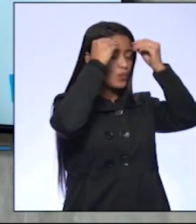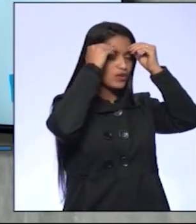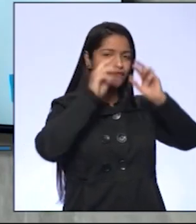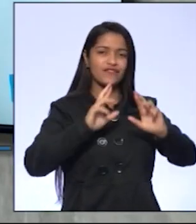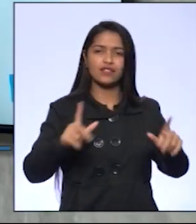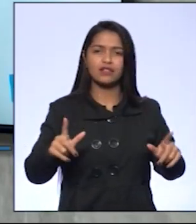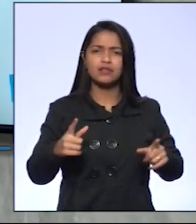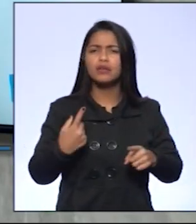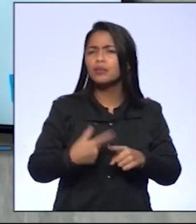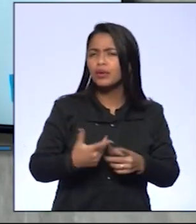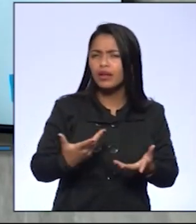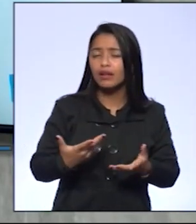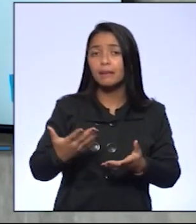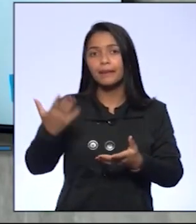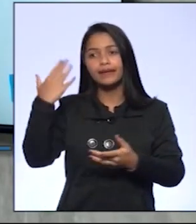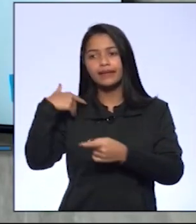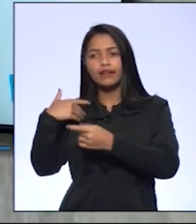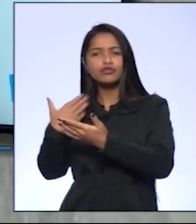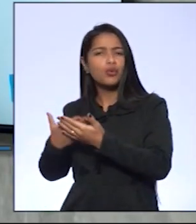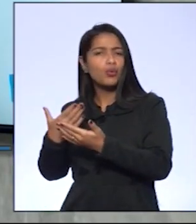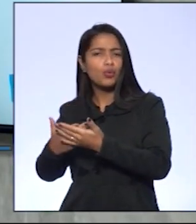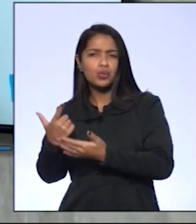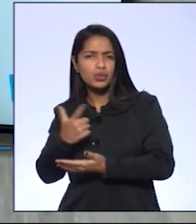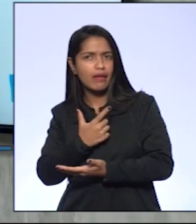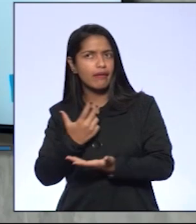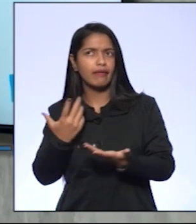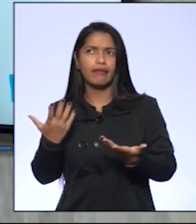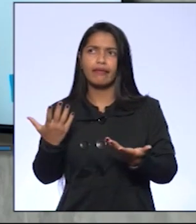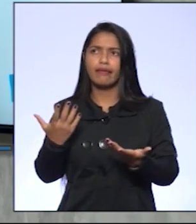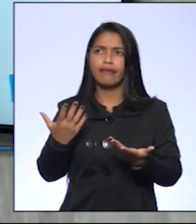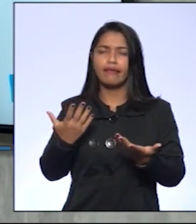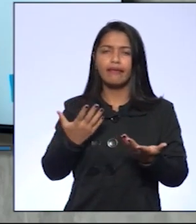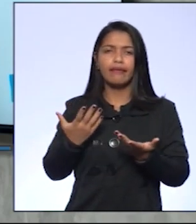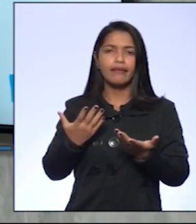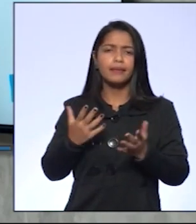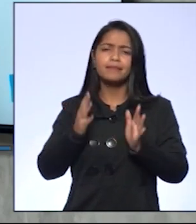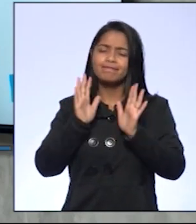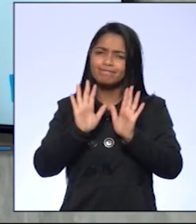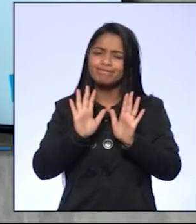tinha escola, porque... Na verdade, a questão estava